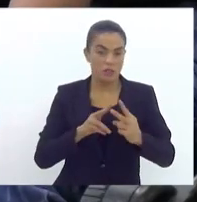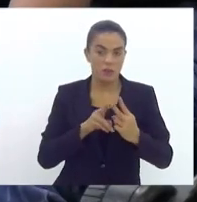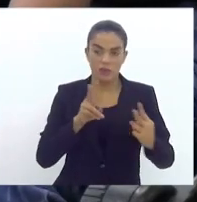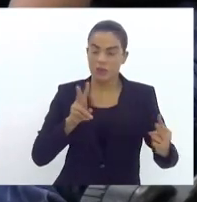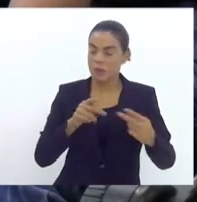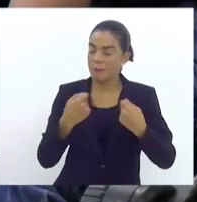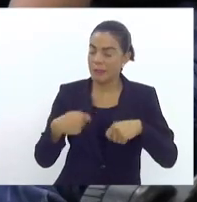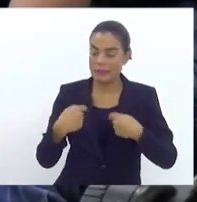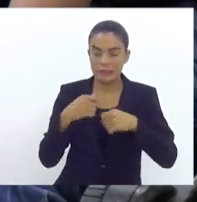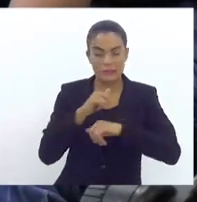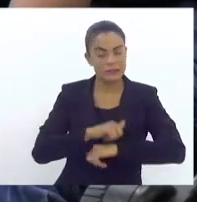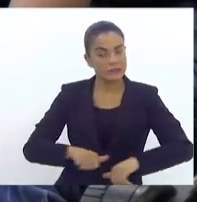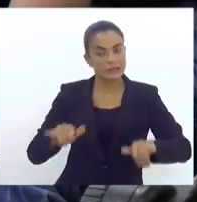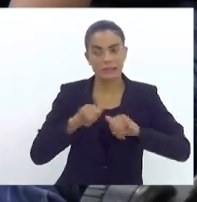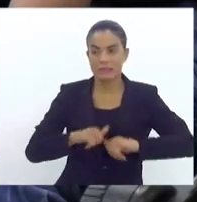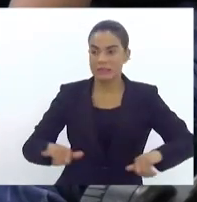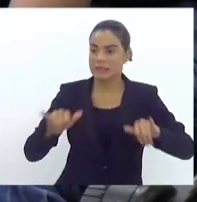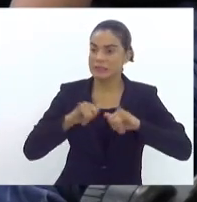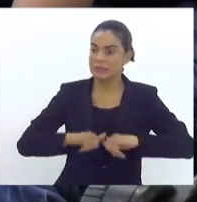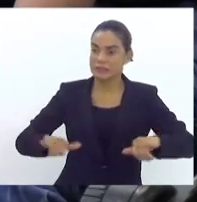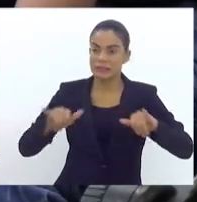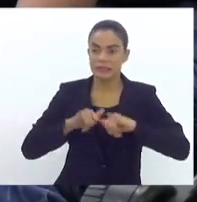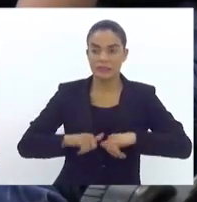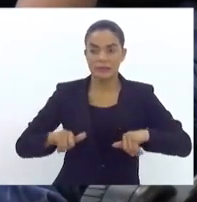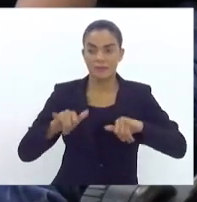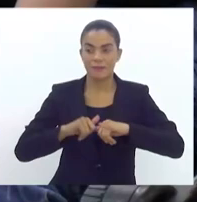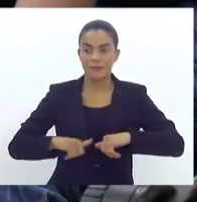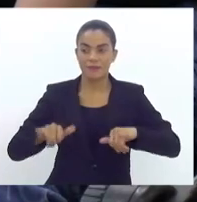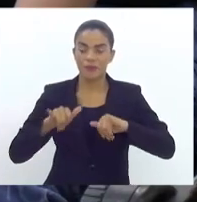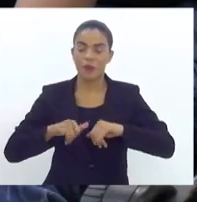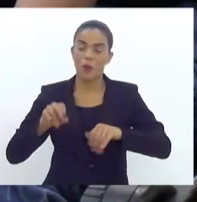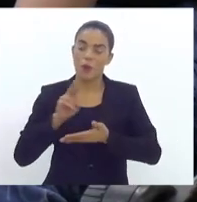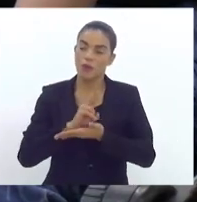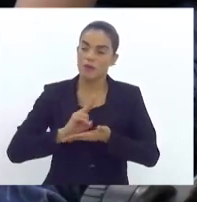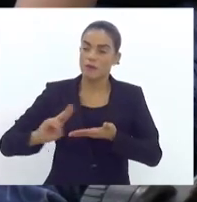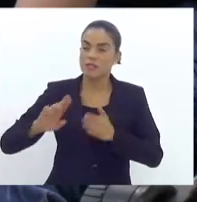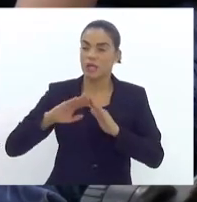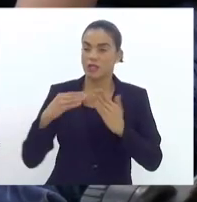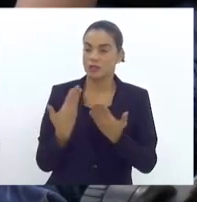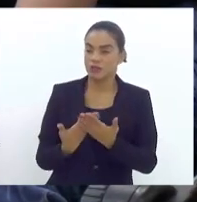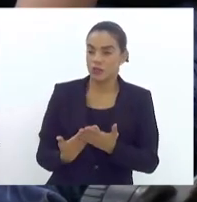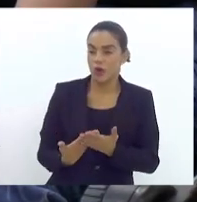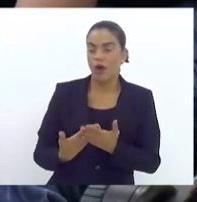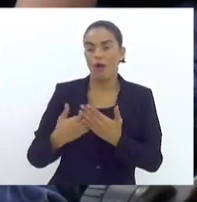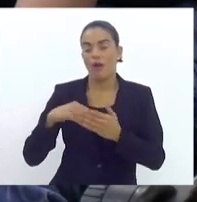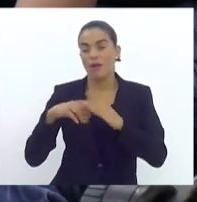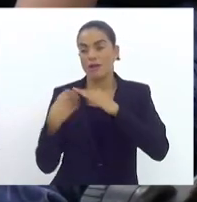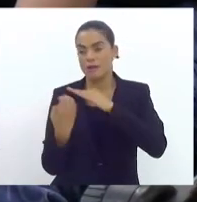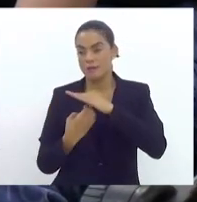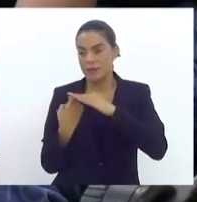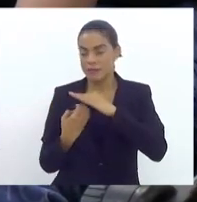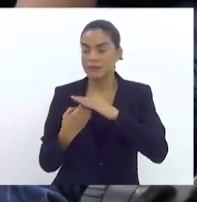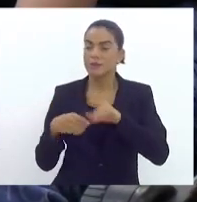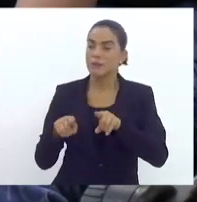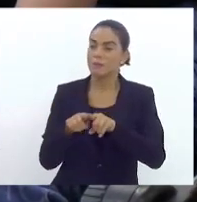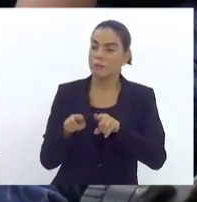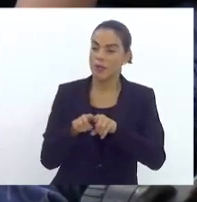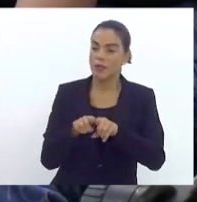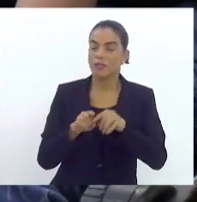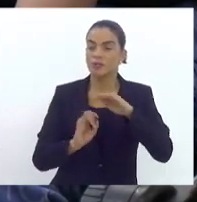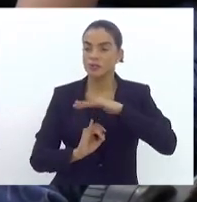a gente tem que fazer essa campanha em todos os hábitos nas universidades nas escolas nas empresas em órgãos públicos